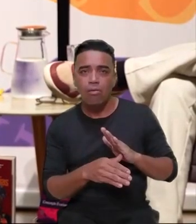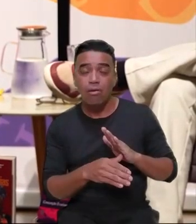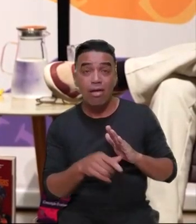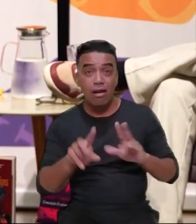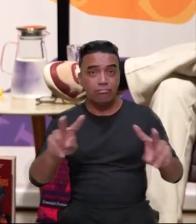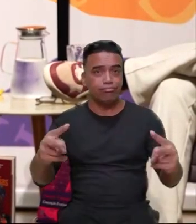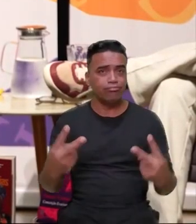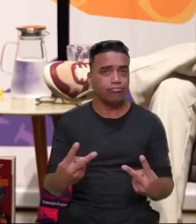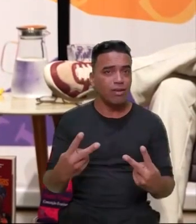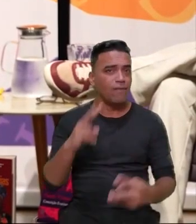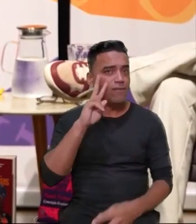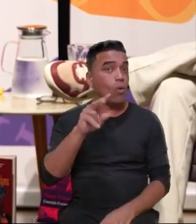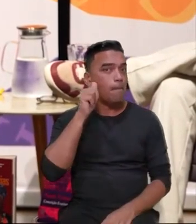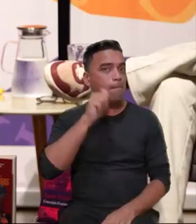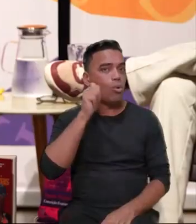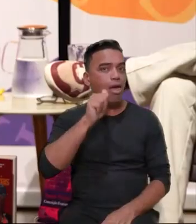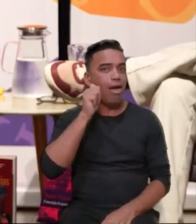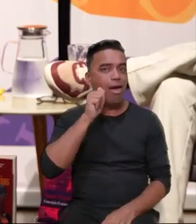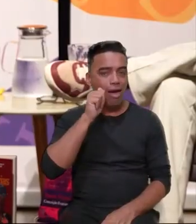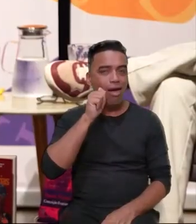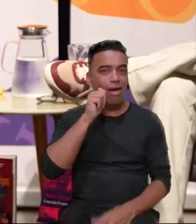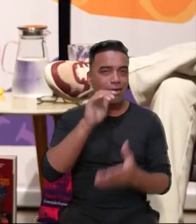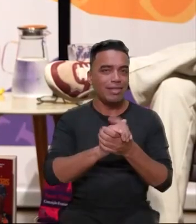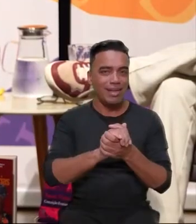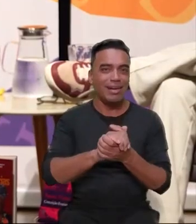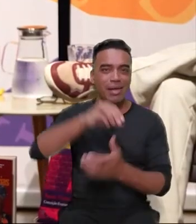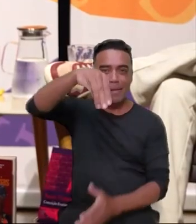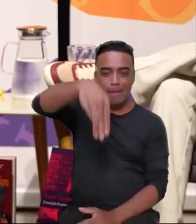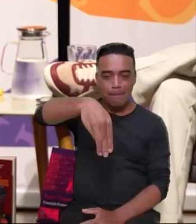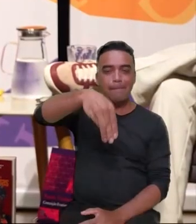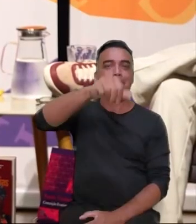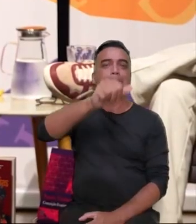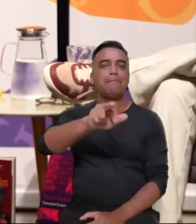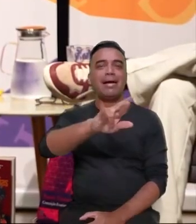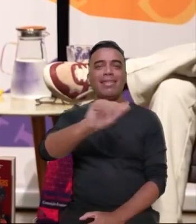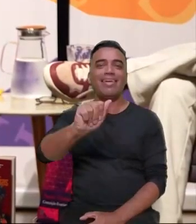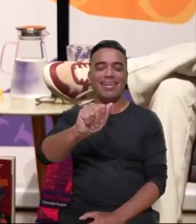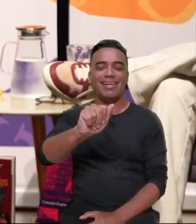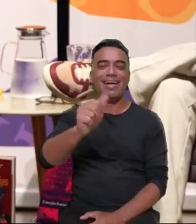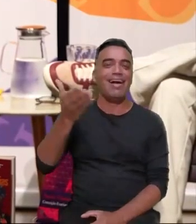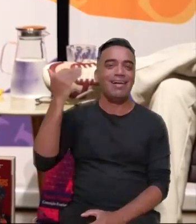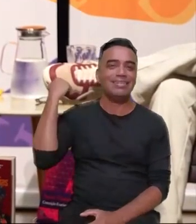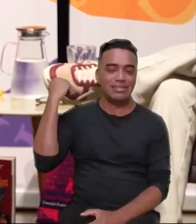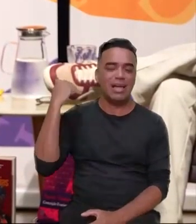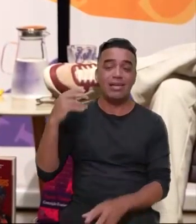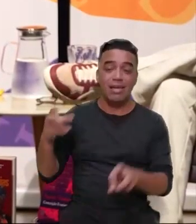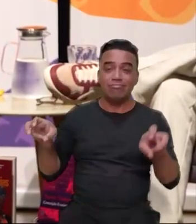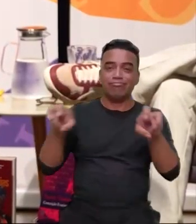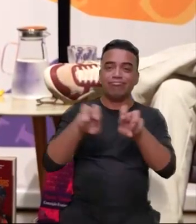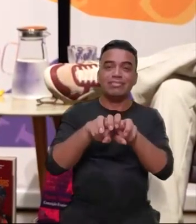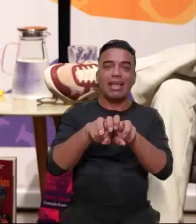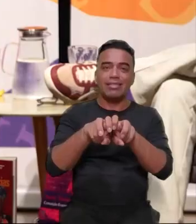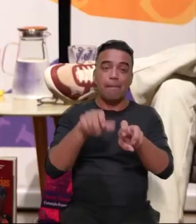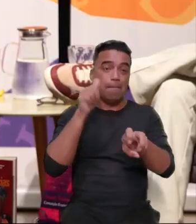reconhece a mulher dele, Maria, uma mulher que já atravessou a vida dele. E ele senta do lado